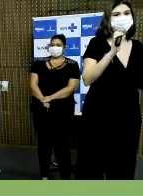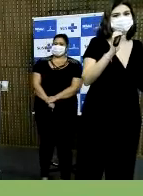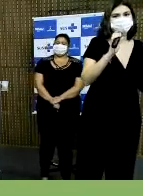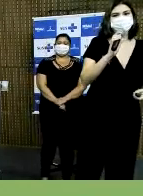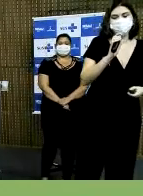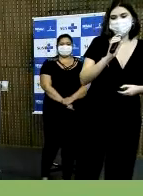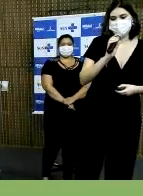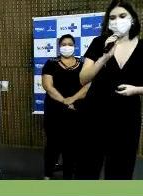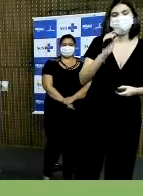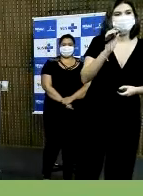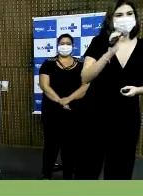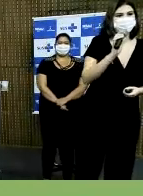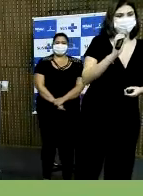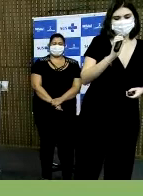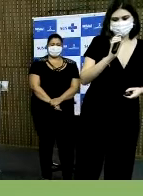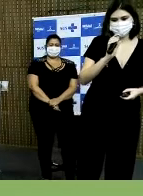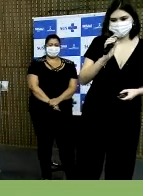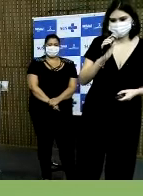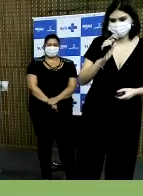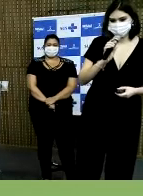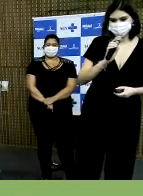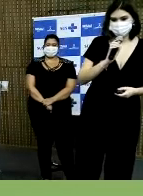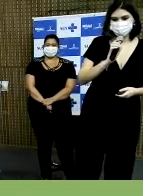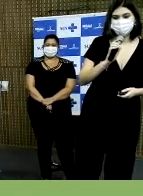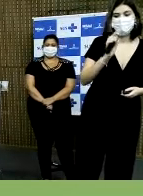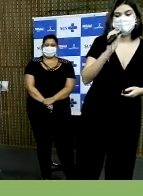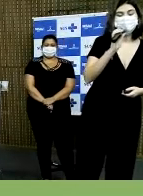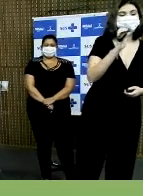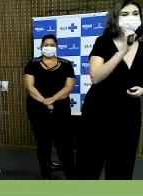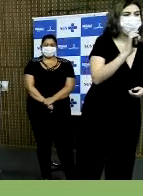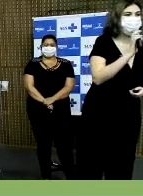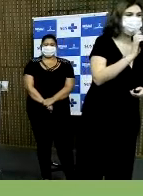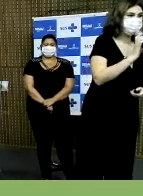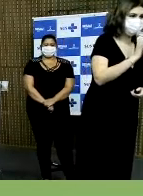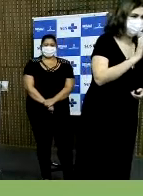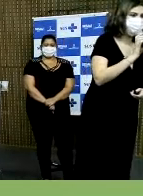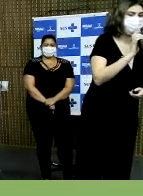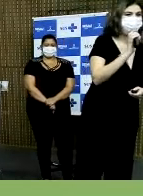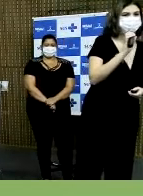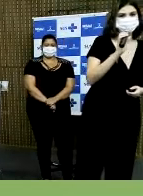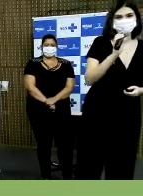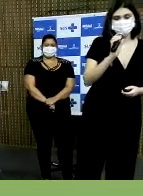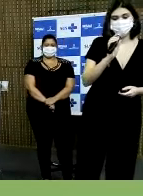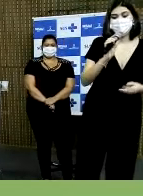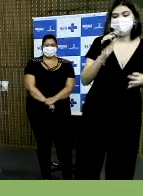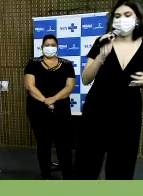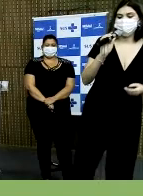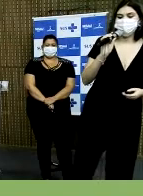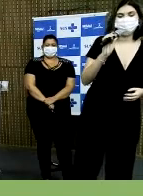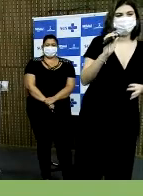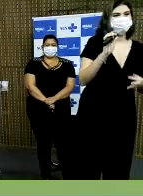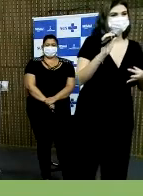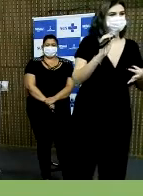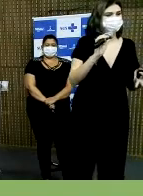e continua esse acompanhamento na unidade. Questão de óbitos maternos, fetais e infantis. Os